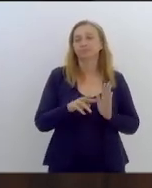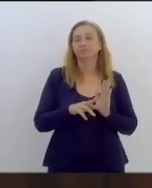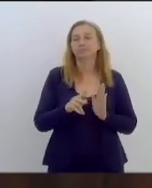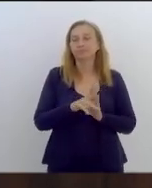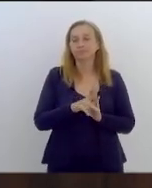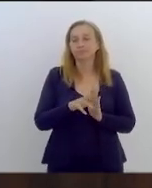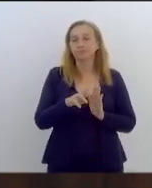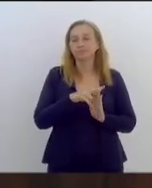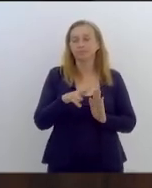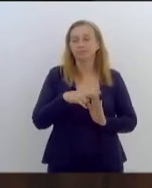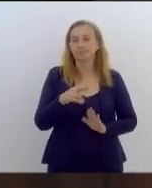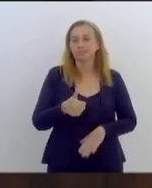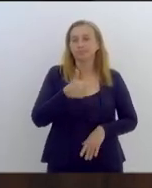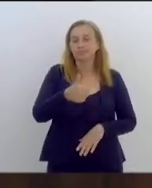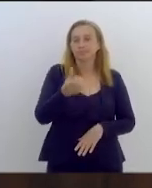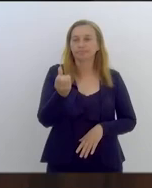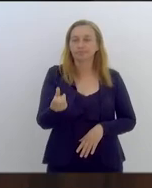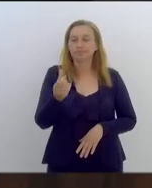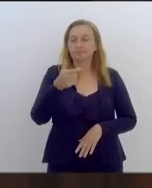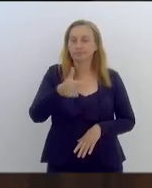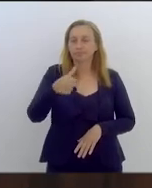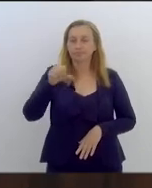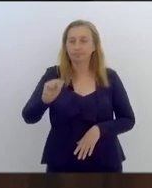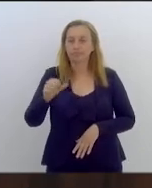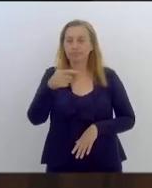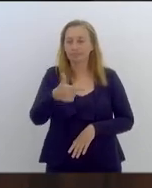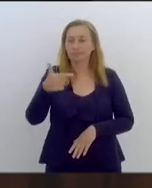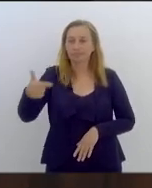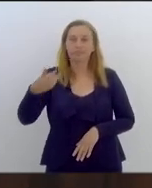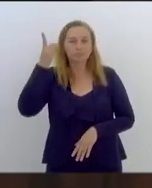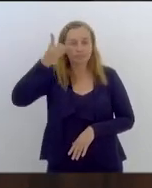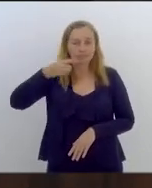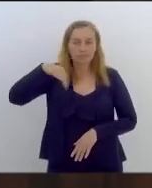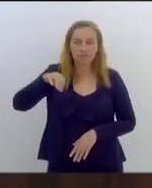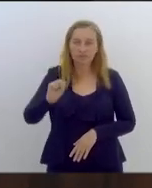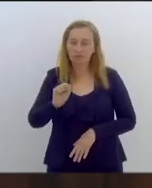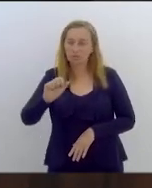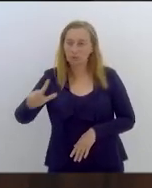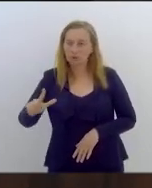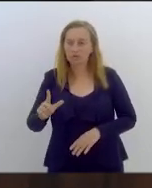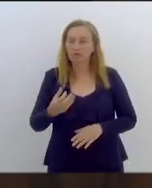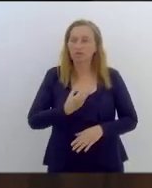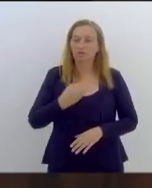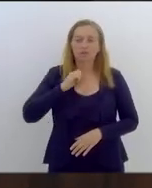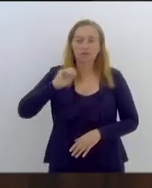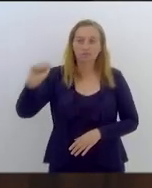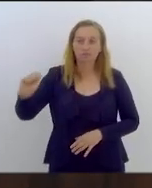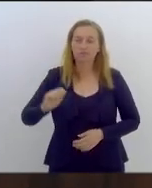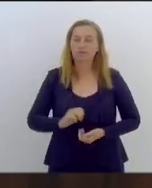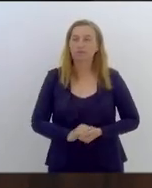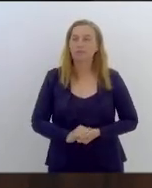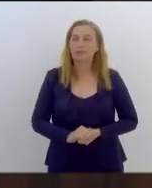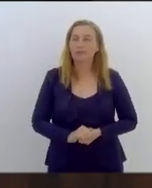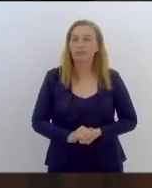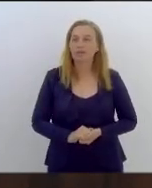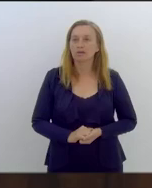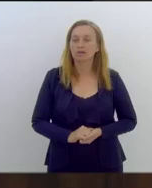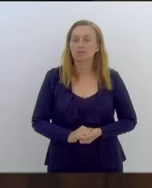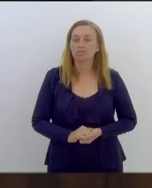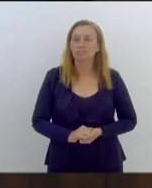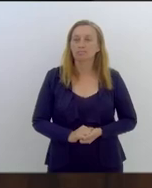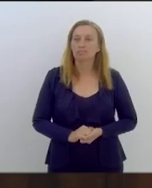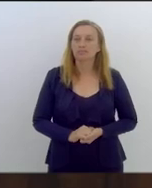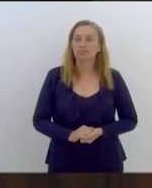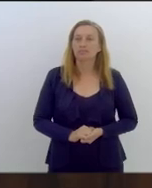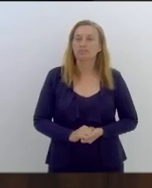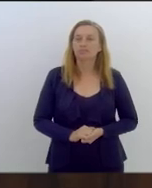resolução 1618/22, de autoria do deputado Samuel Malafaia, concede medalha Tiradentes, seu respectivo diploma, ao